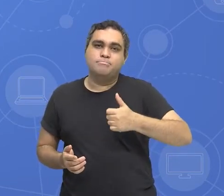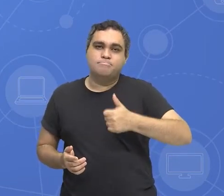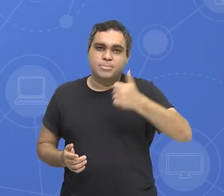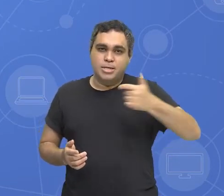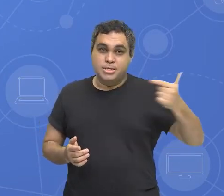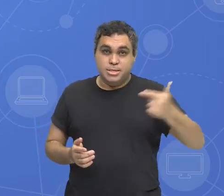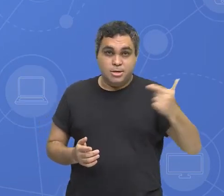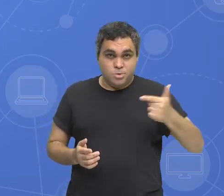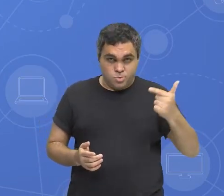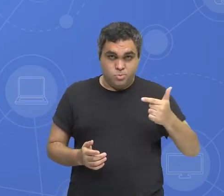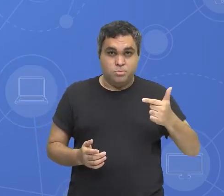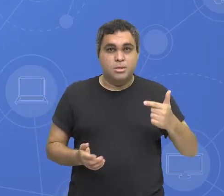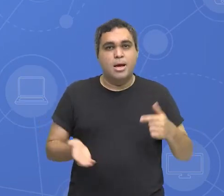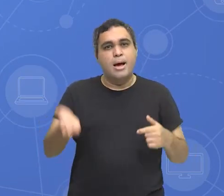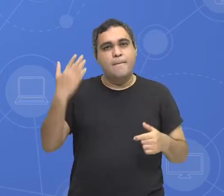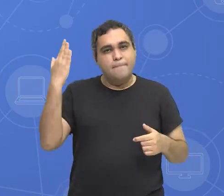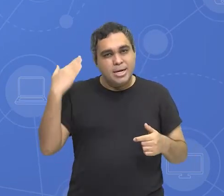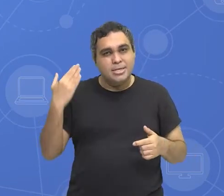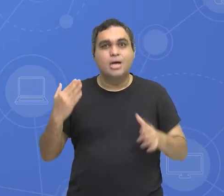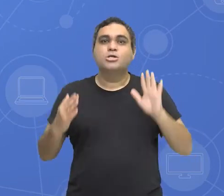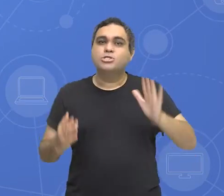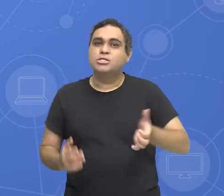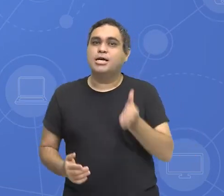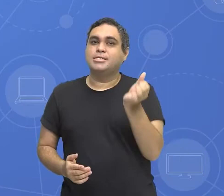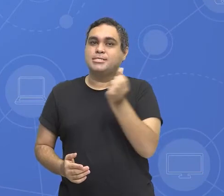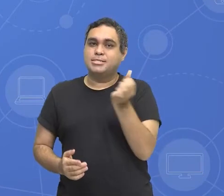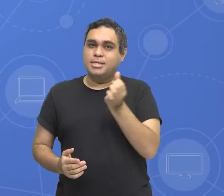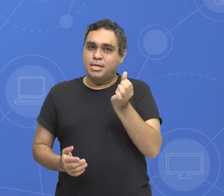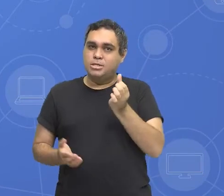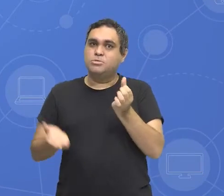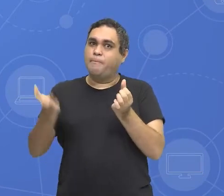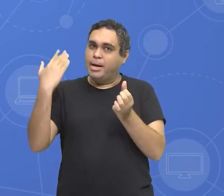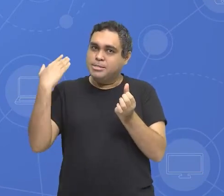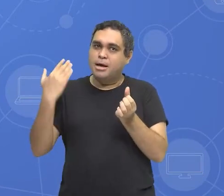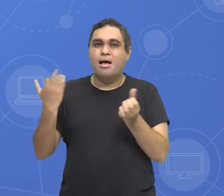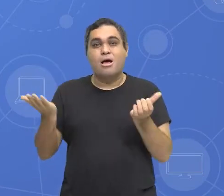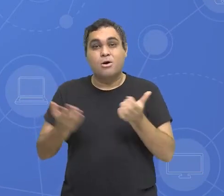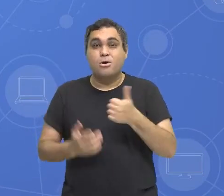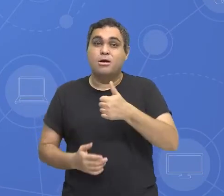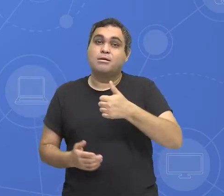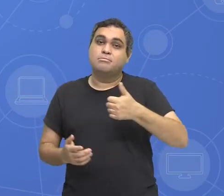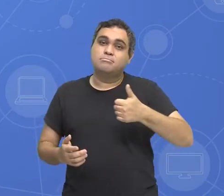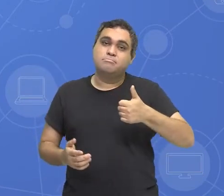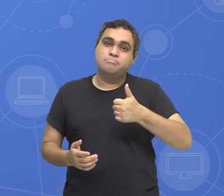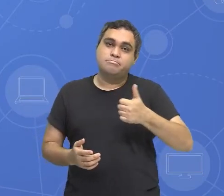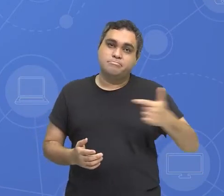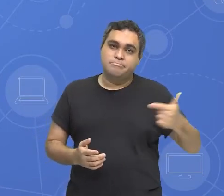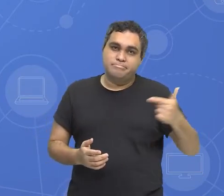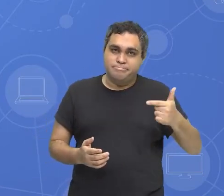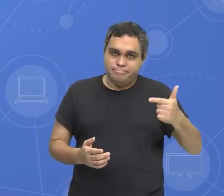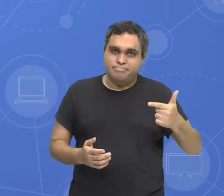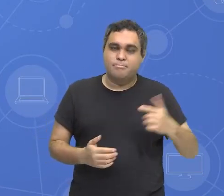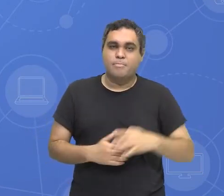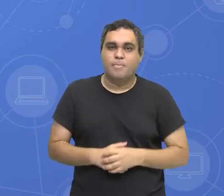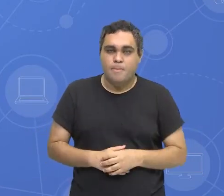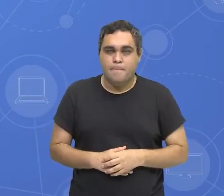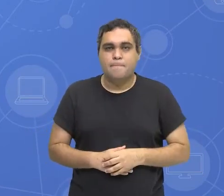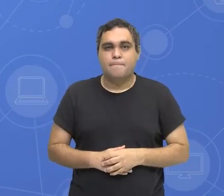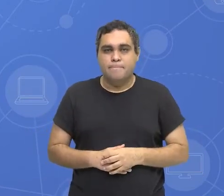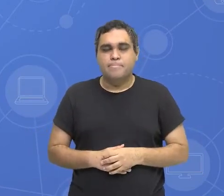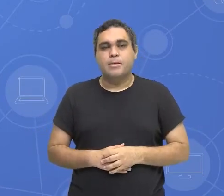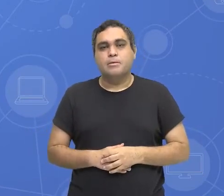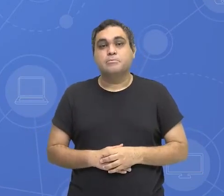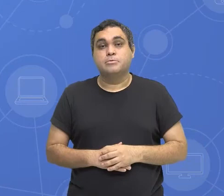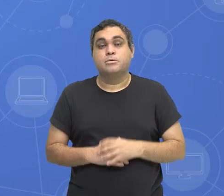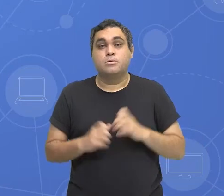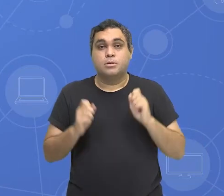esteve melhor, já esteve em sexto aí em relação à sua economia, vista através do produto interno bruto, tá